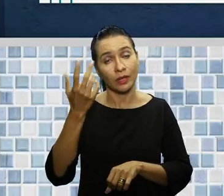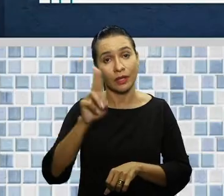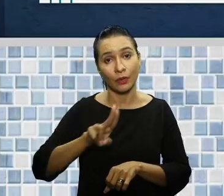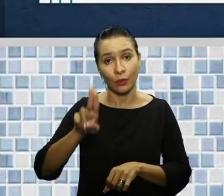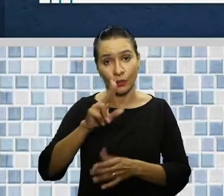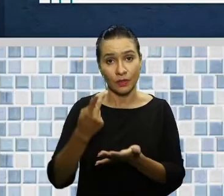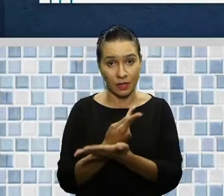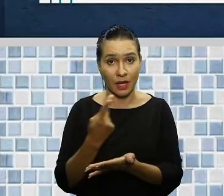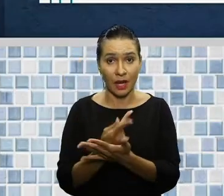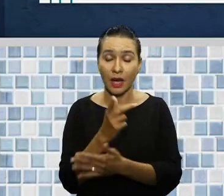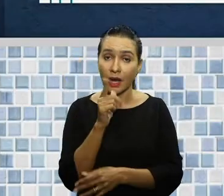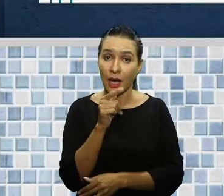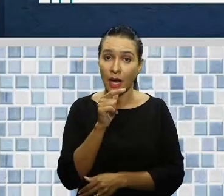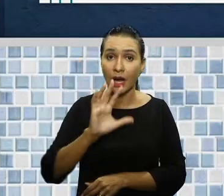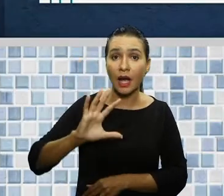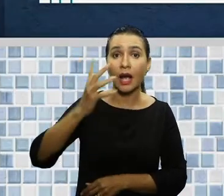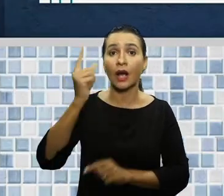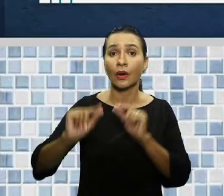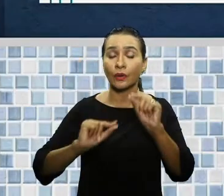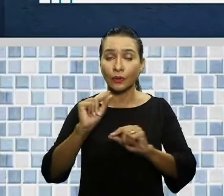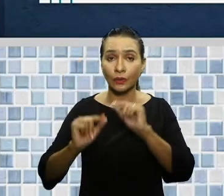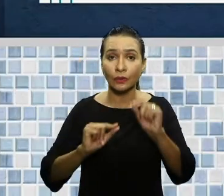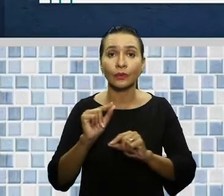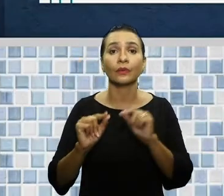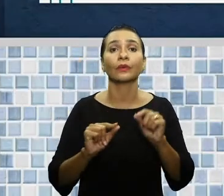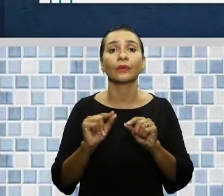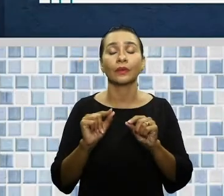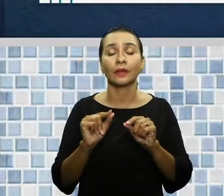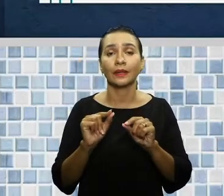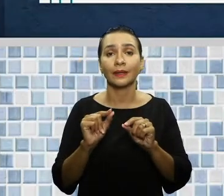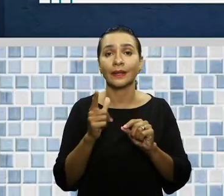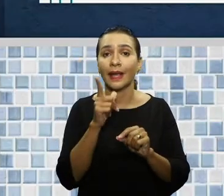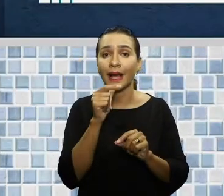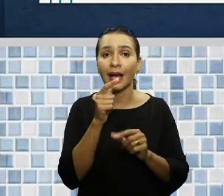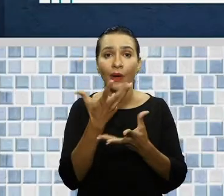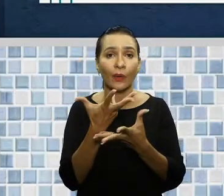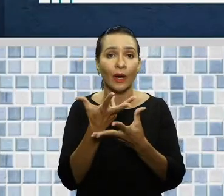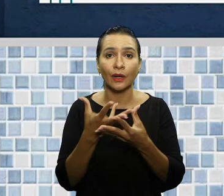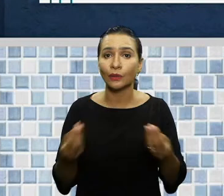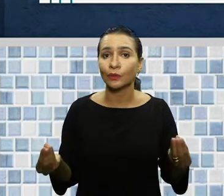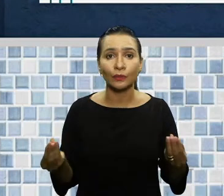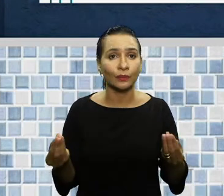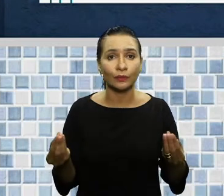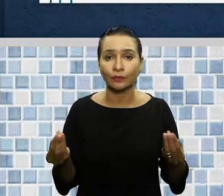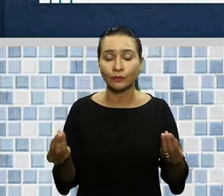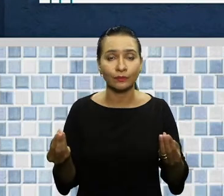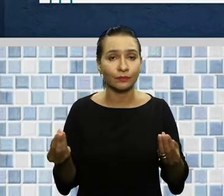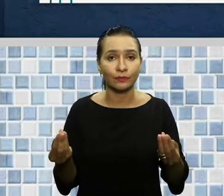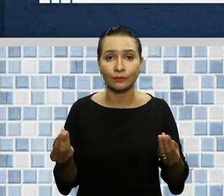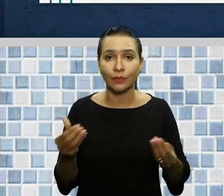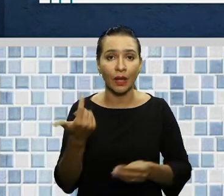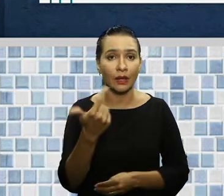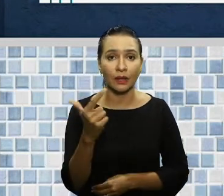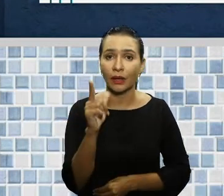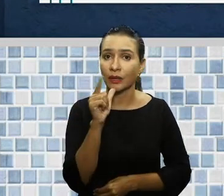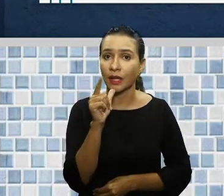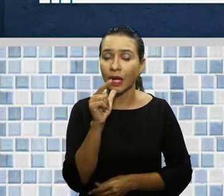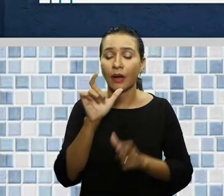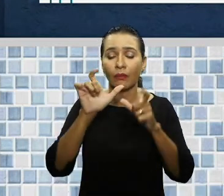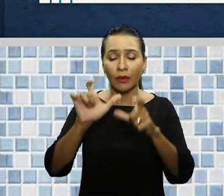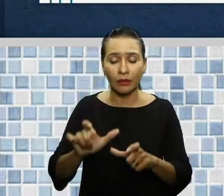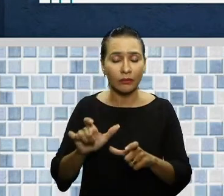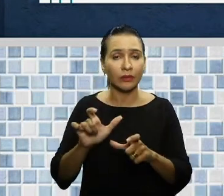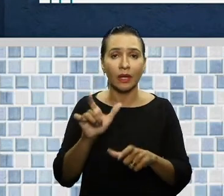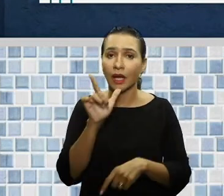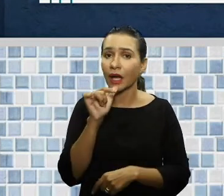da água, né, termina chegando a situações de escassez mesmo. Então, já tem lugares que estão sofrendo bastante porque